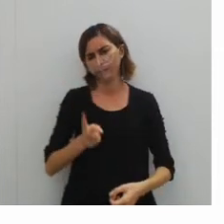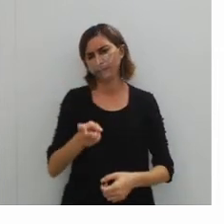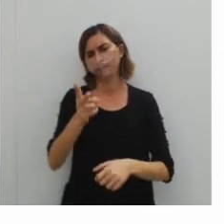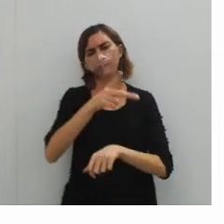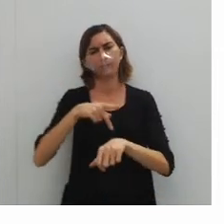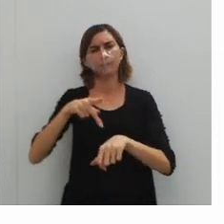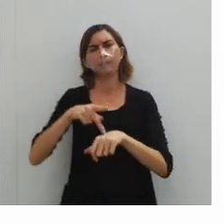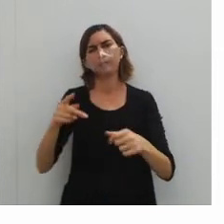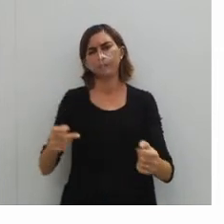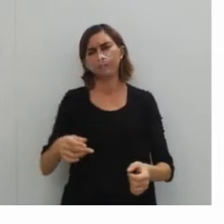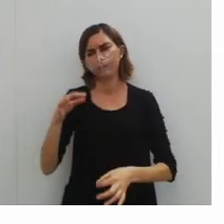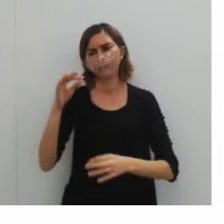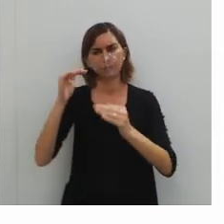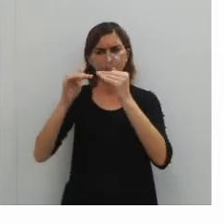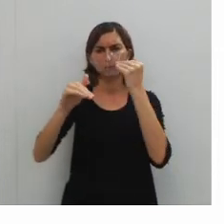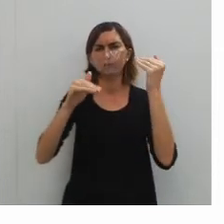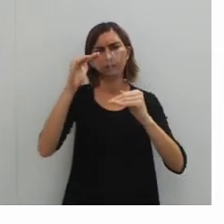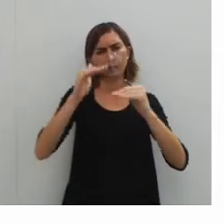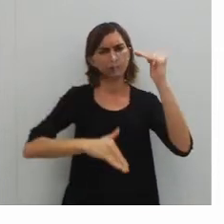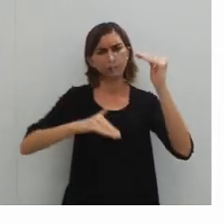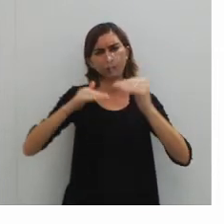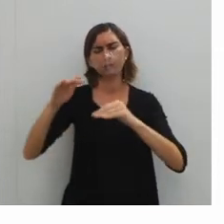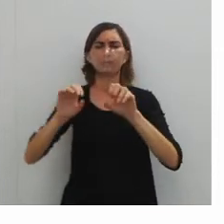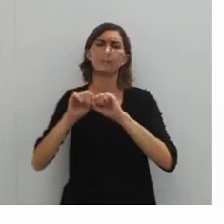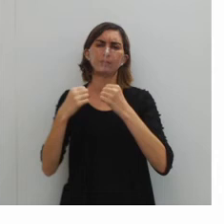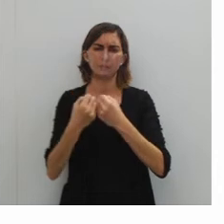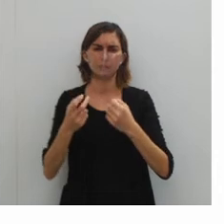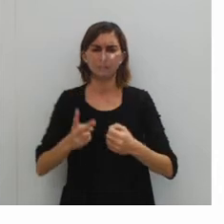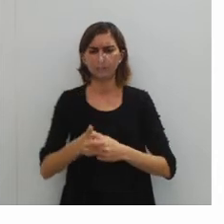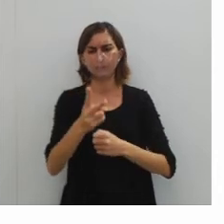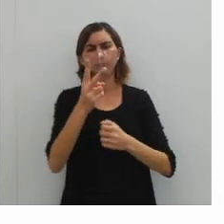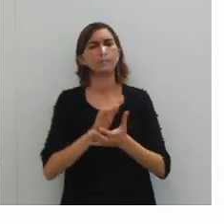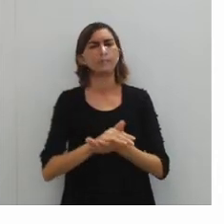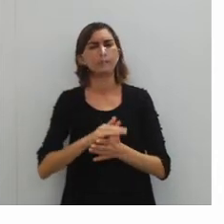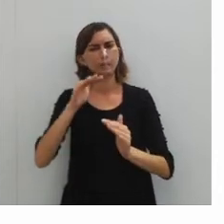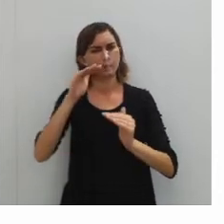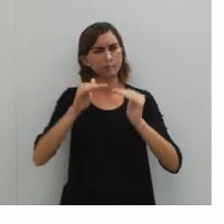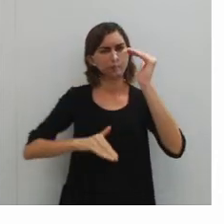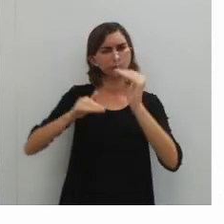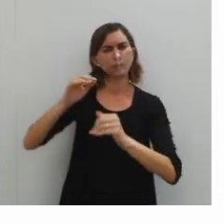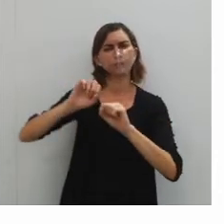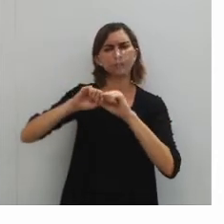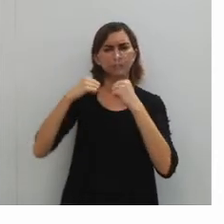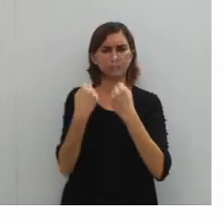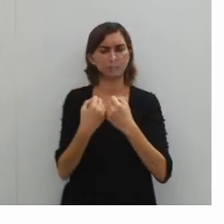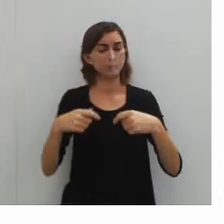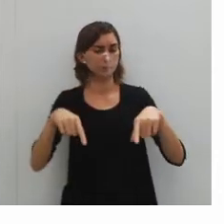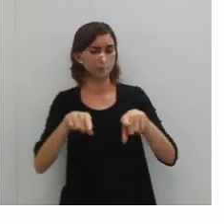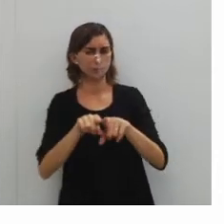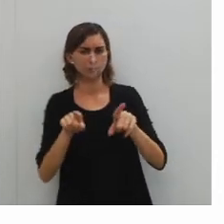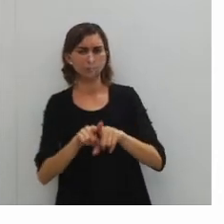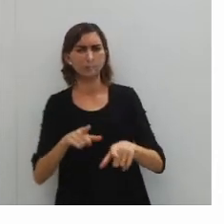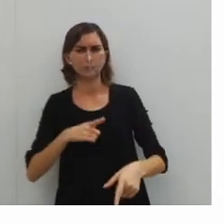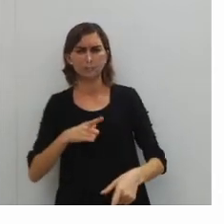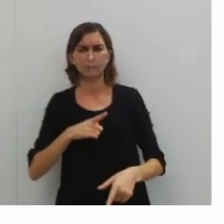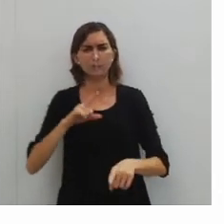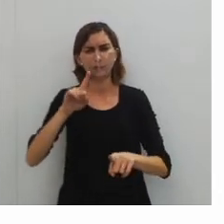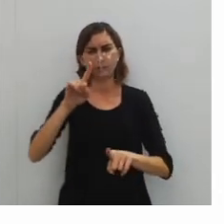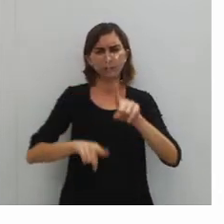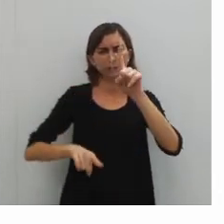país muito injusto. Nessa questão da desigualdade social, a gente também vai ter o